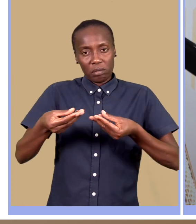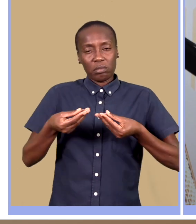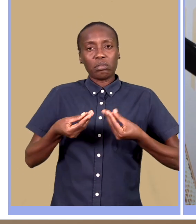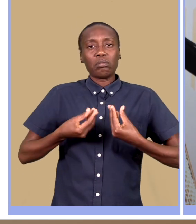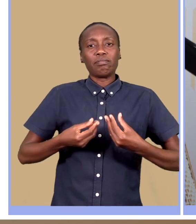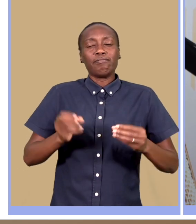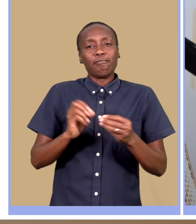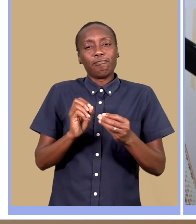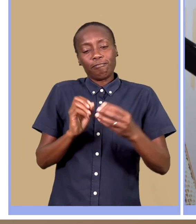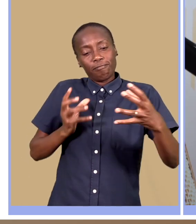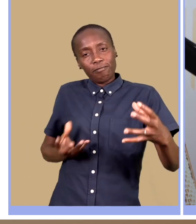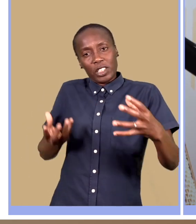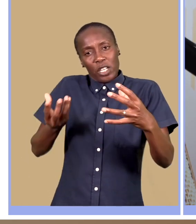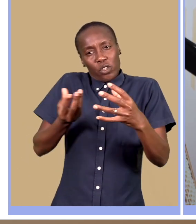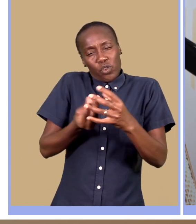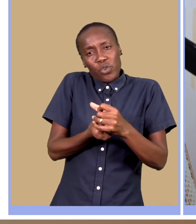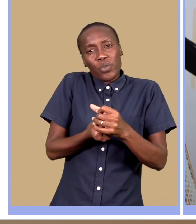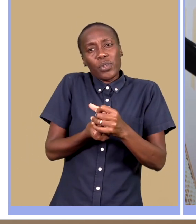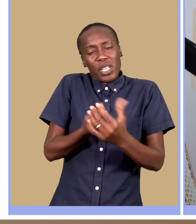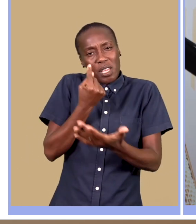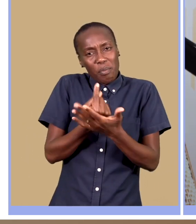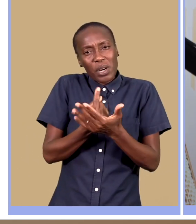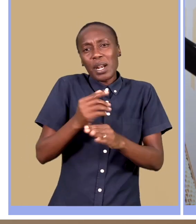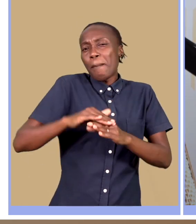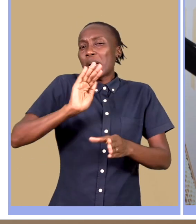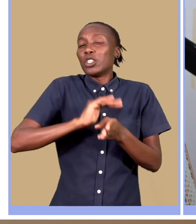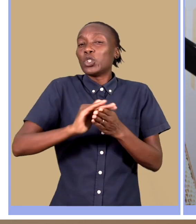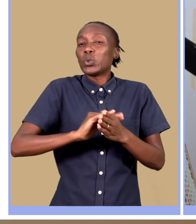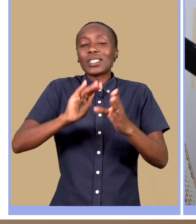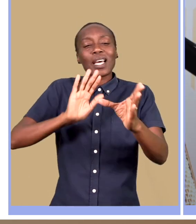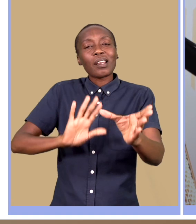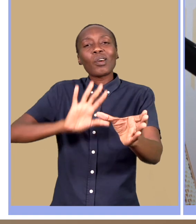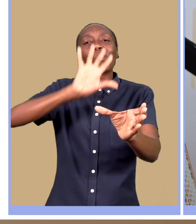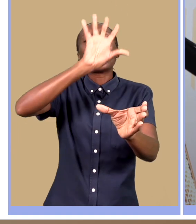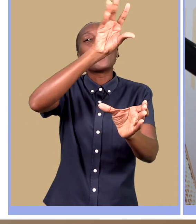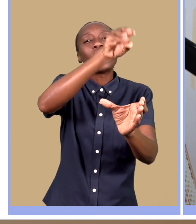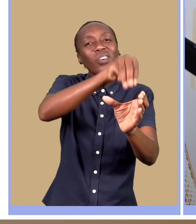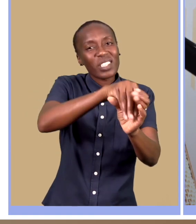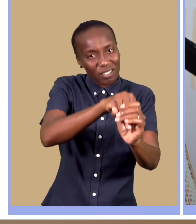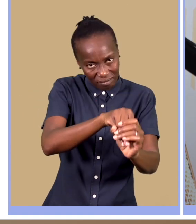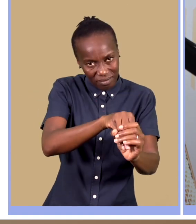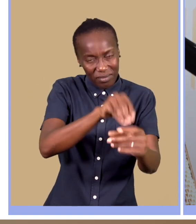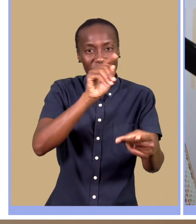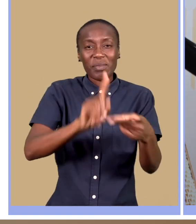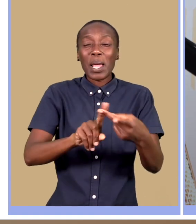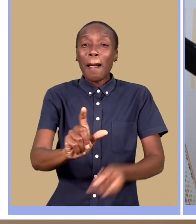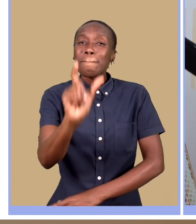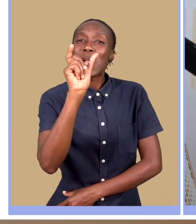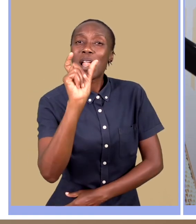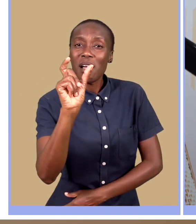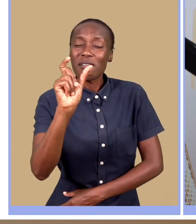as tendências e temos que ser inclusivos. Esta é a academia. O termo universidade vem